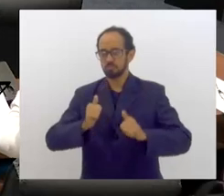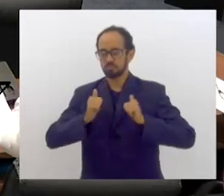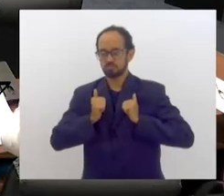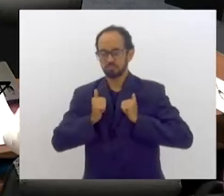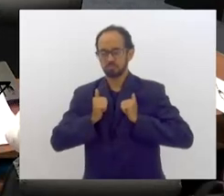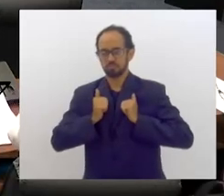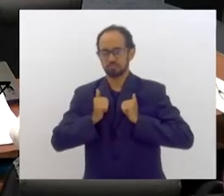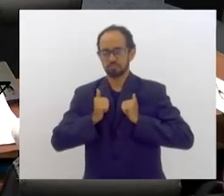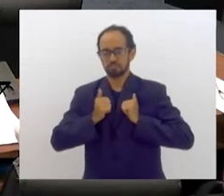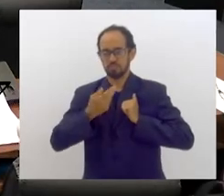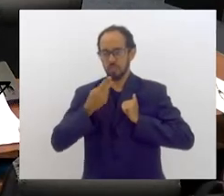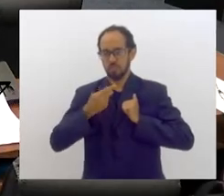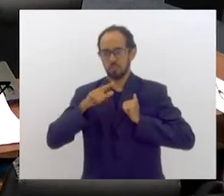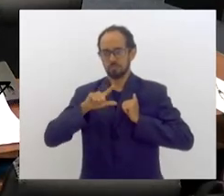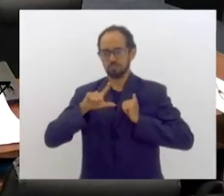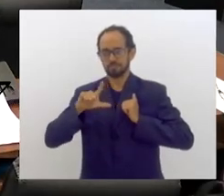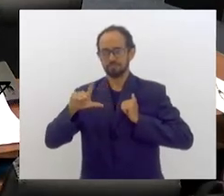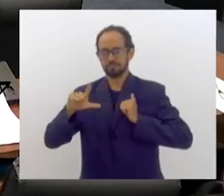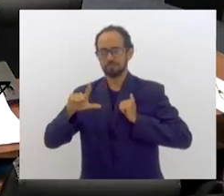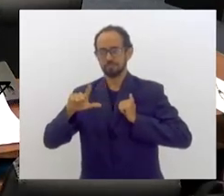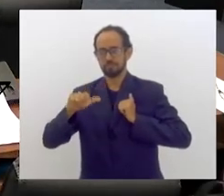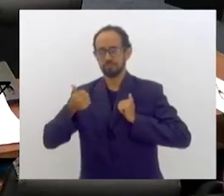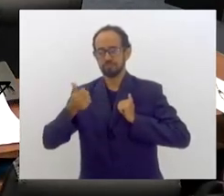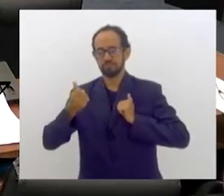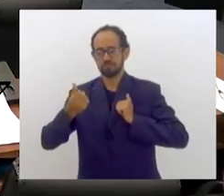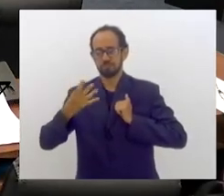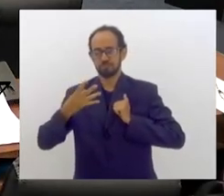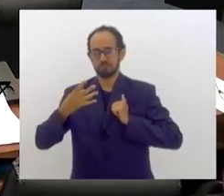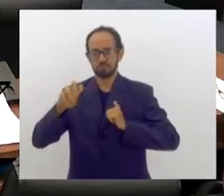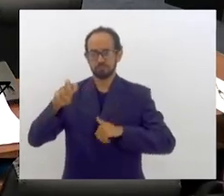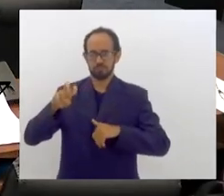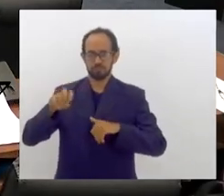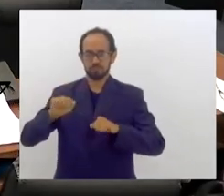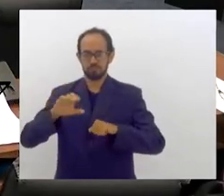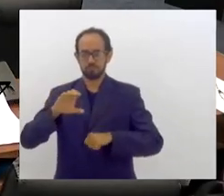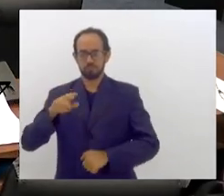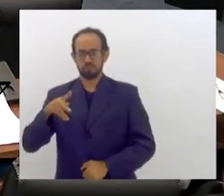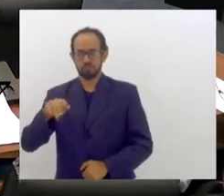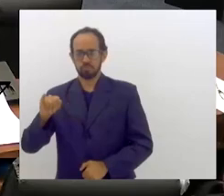lei 1645, de autoria da Comissão Parlamentar de Inquérito,